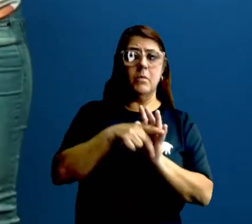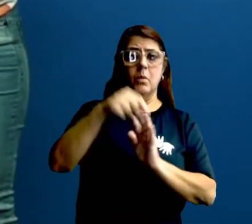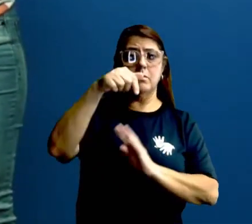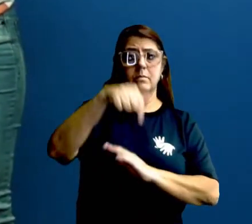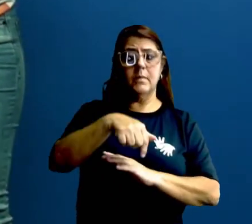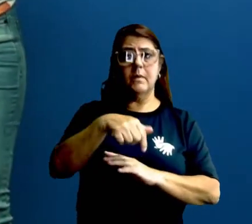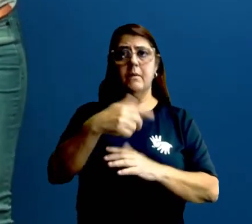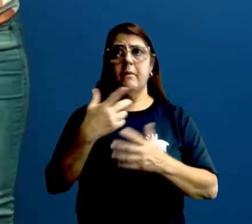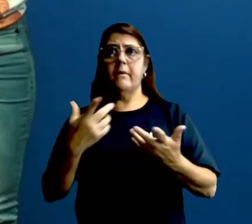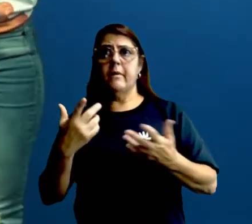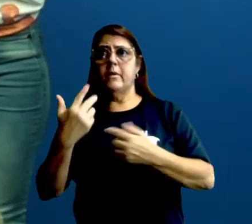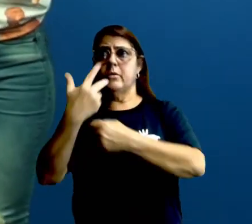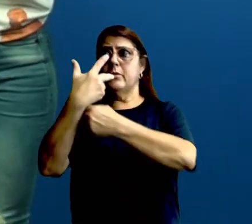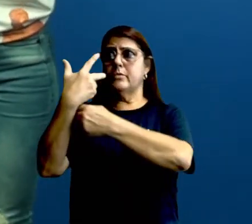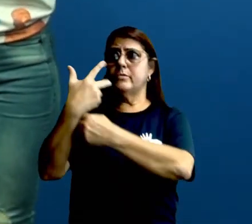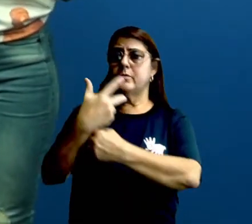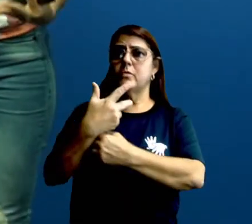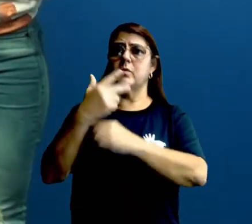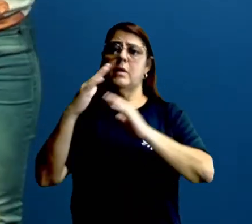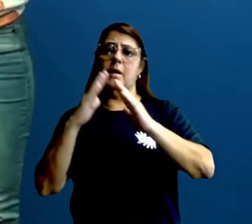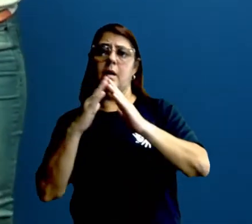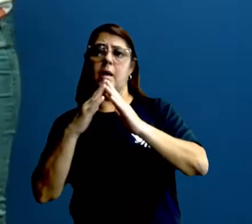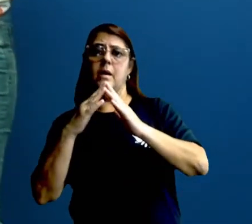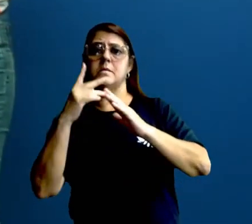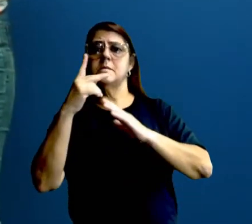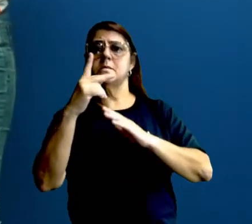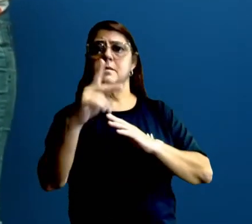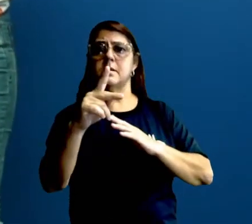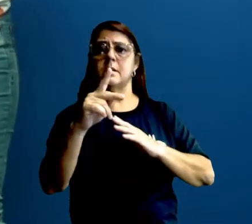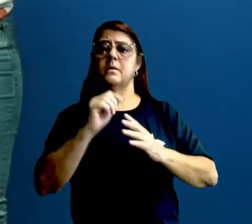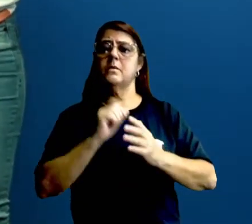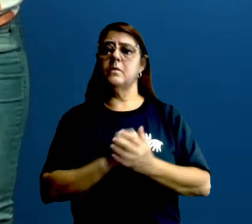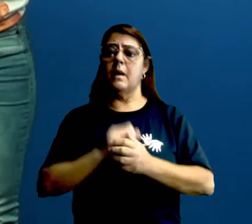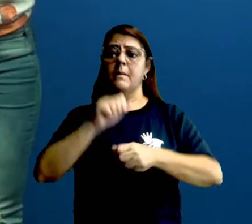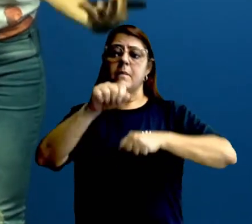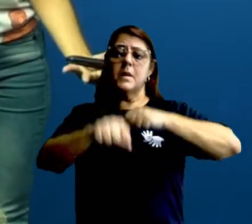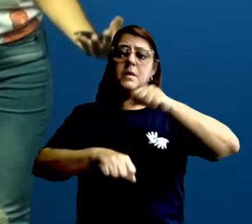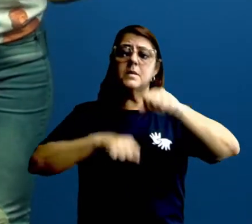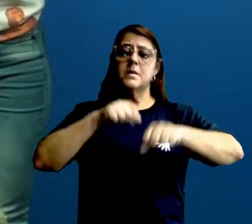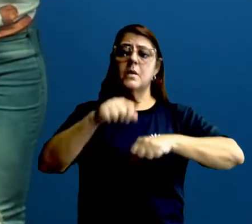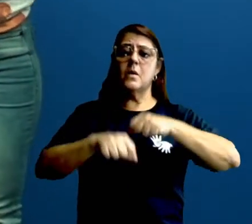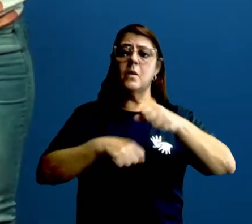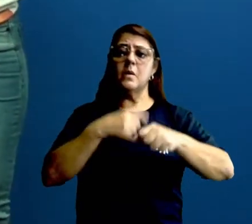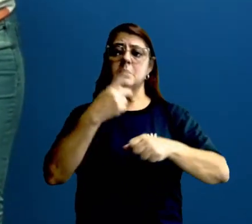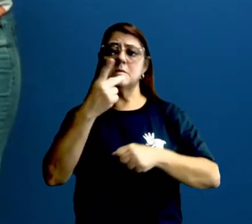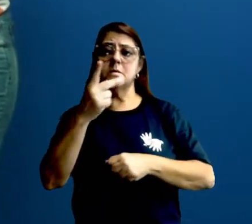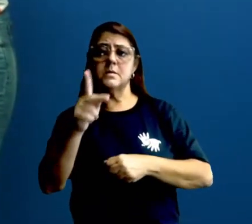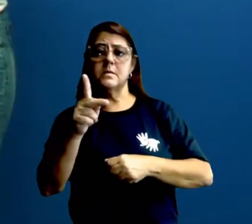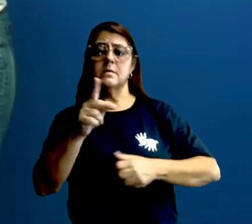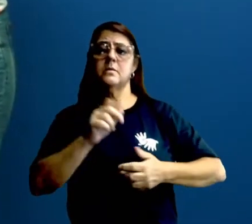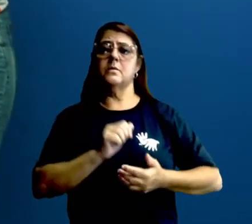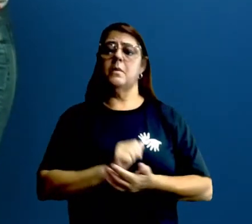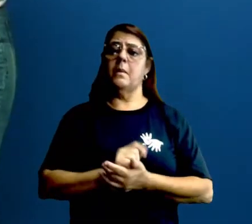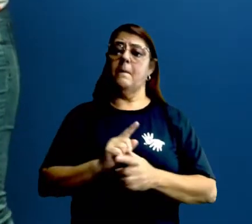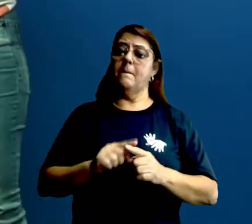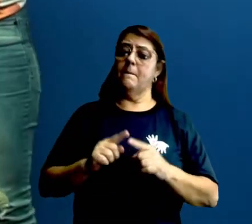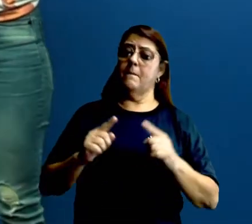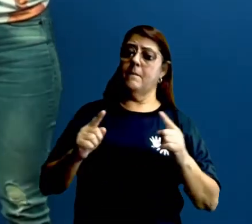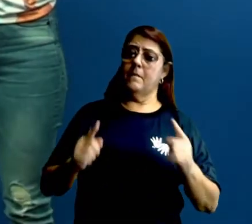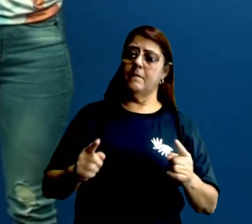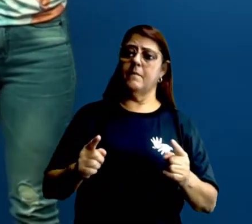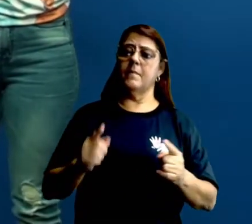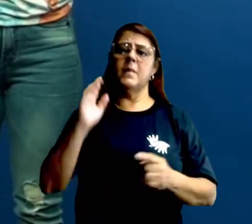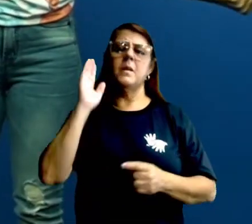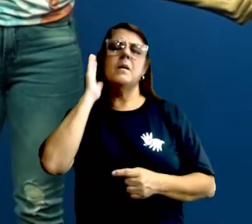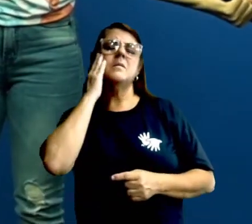estúdio. A sua casa é um patrimônio seu. A sua bicicleta é um patrimônio seu. Mas aí, quando a